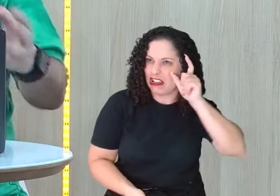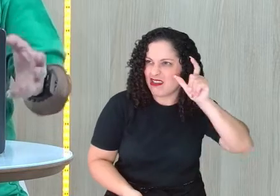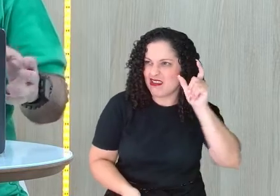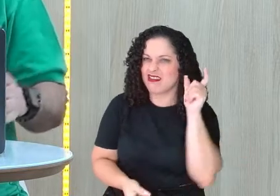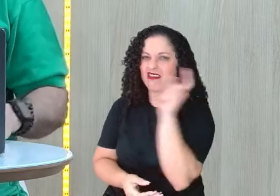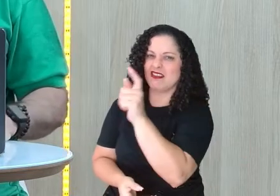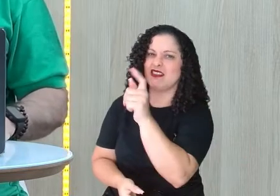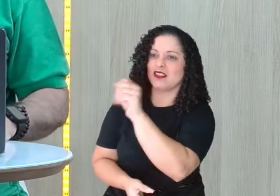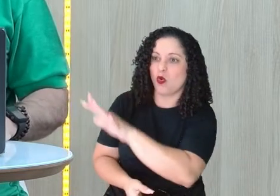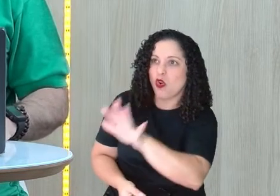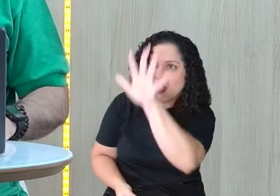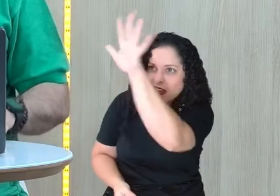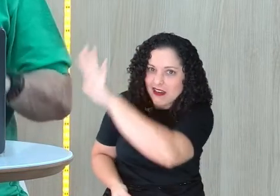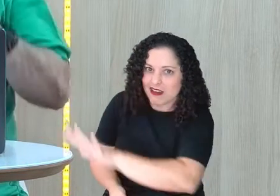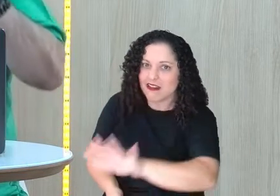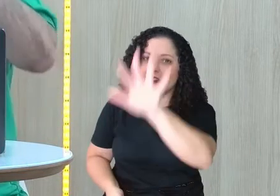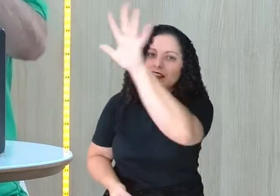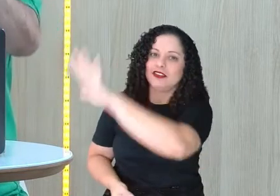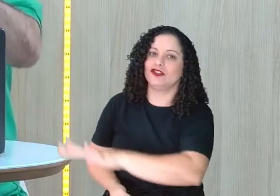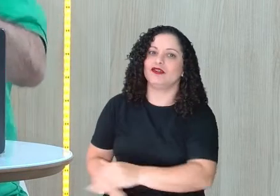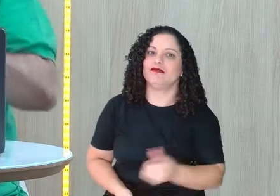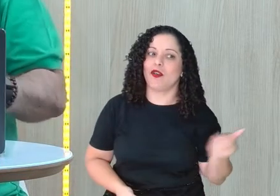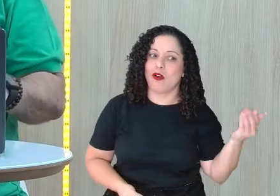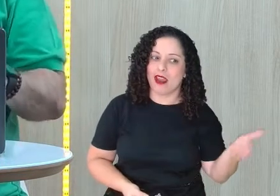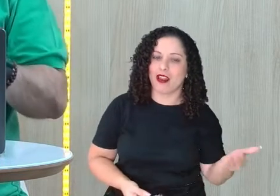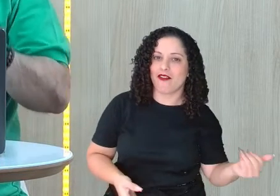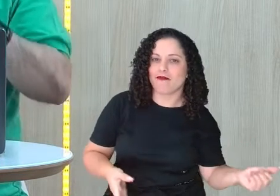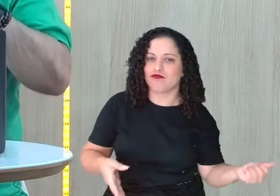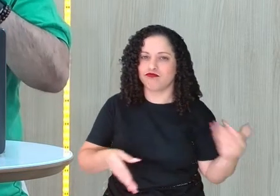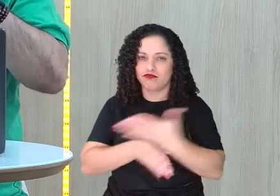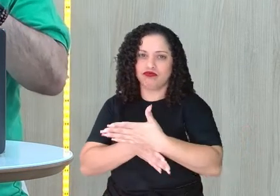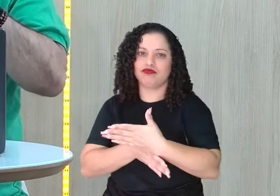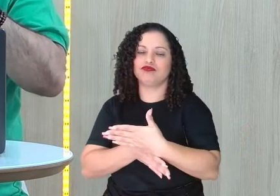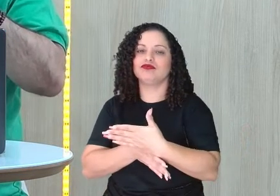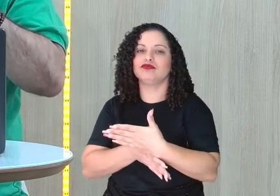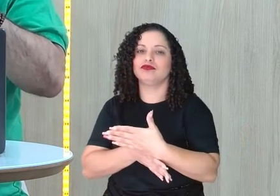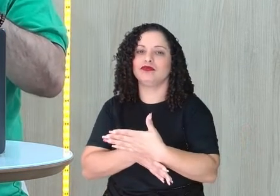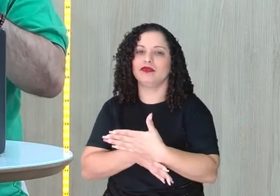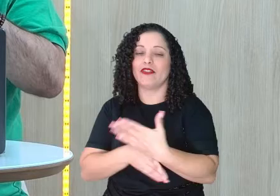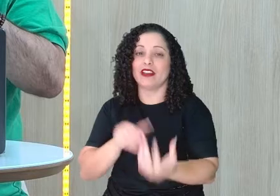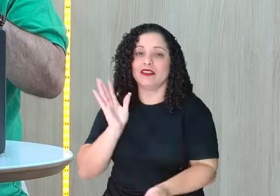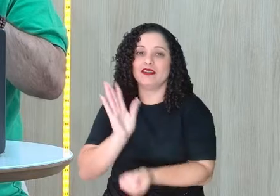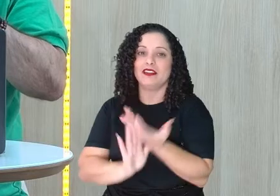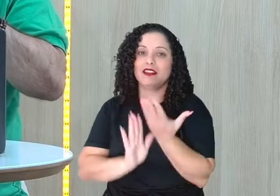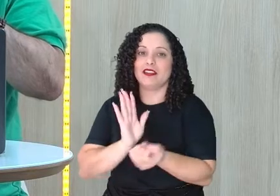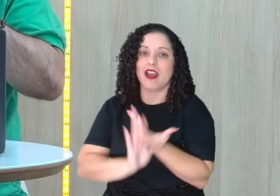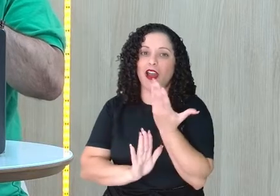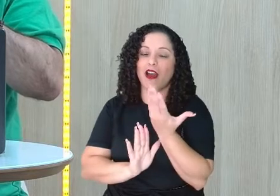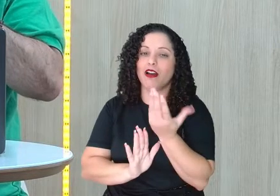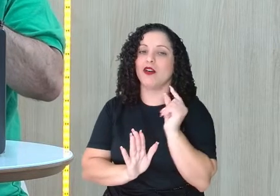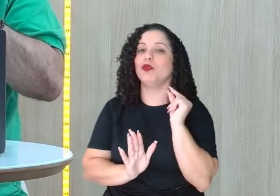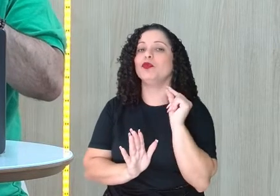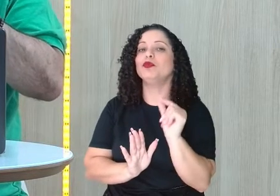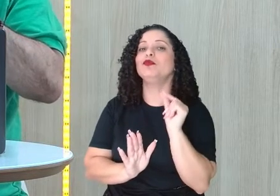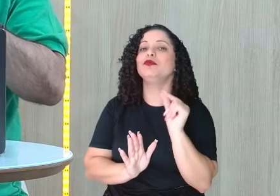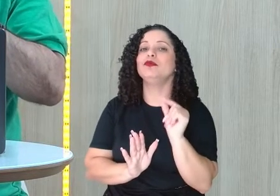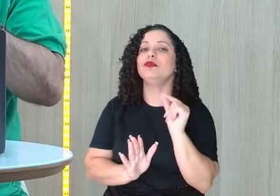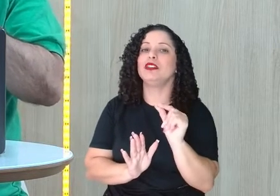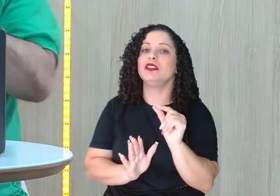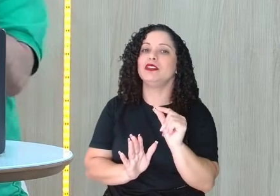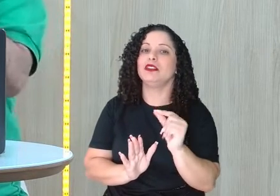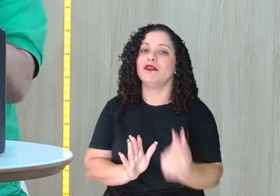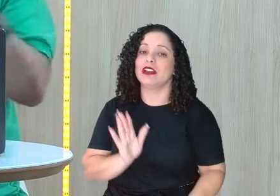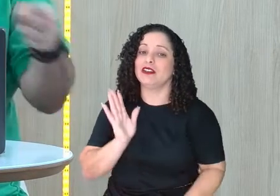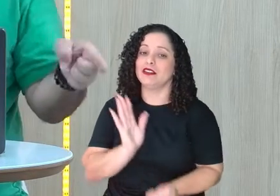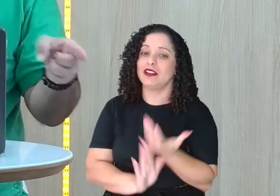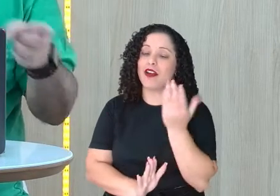em cima desses colonos, ela vai impor a o seu status, né, de